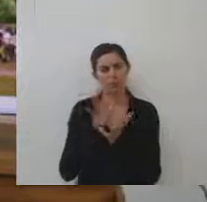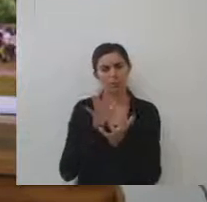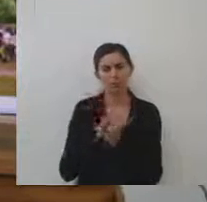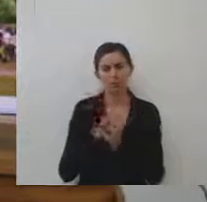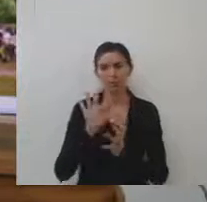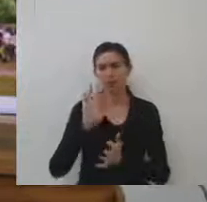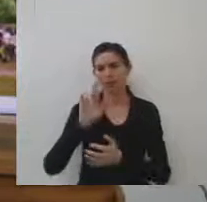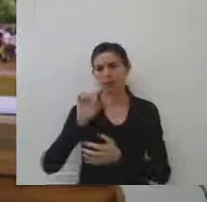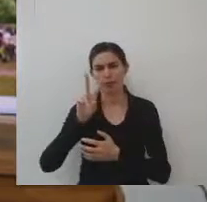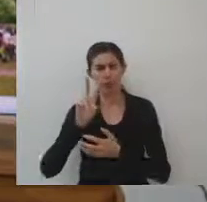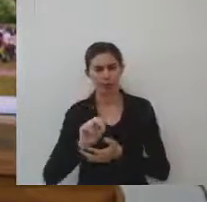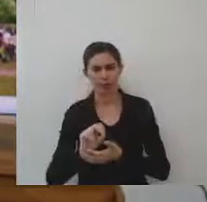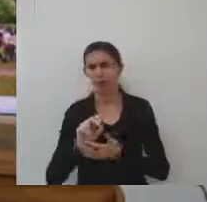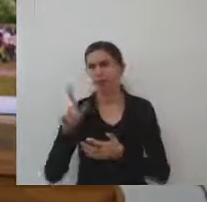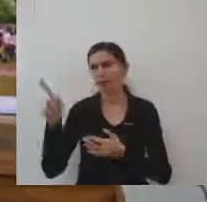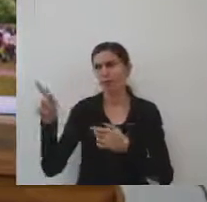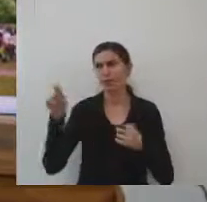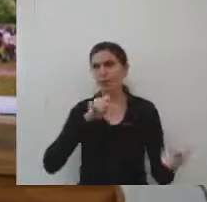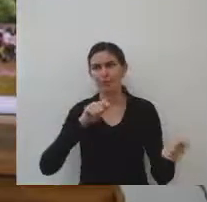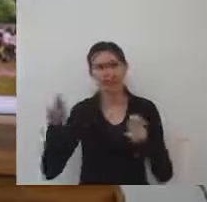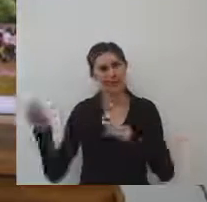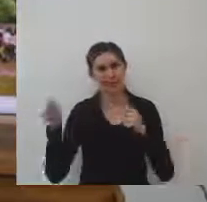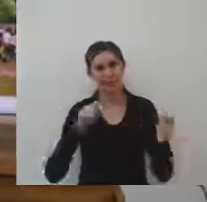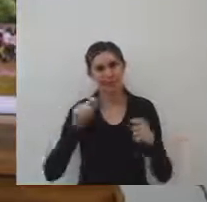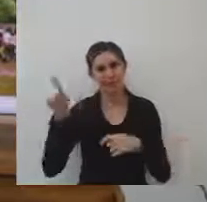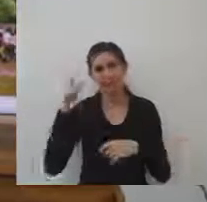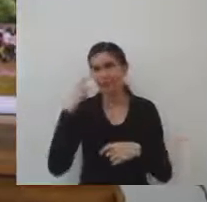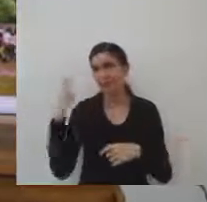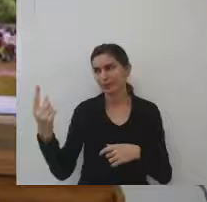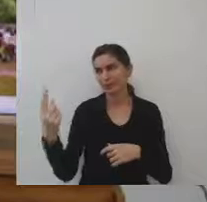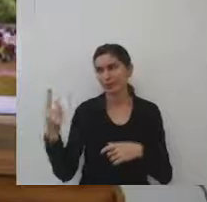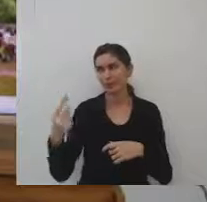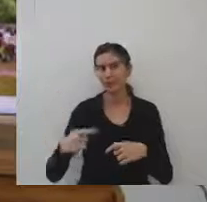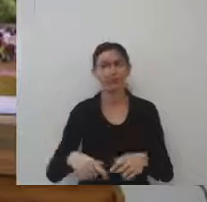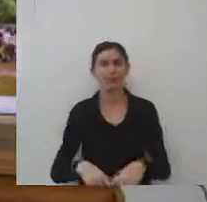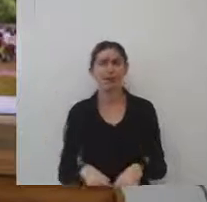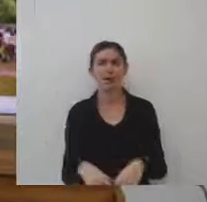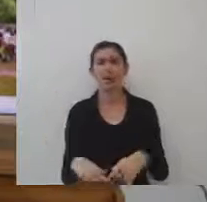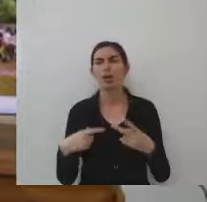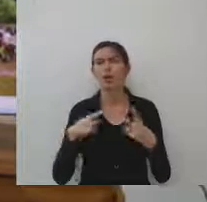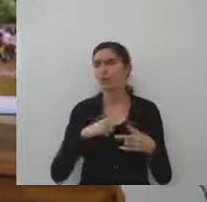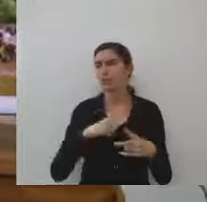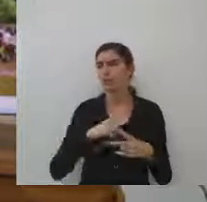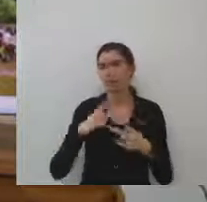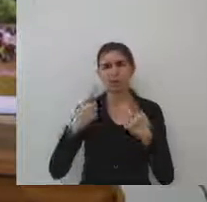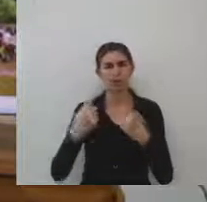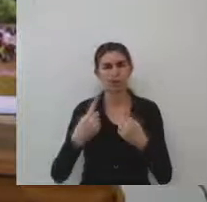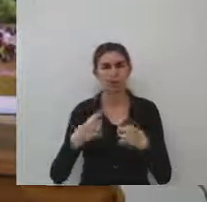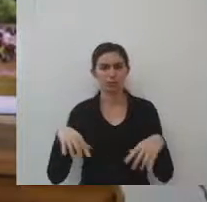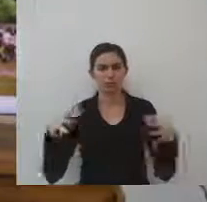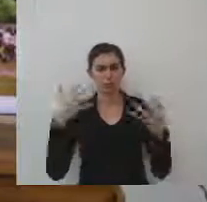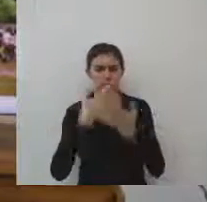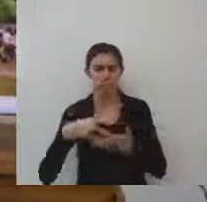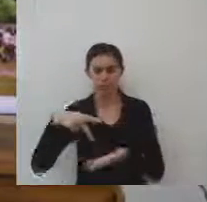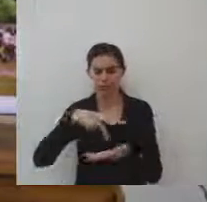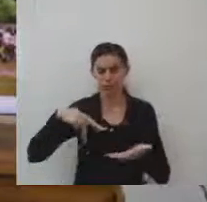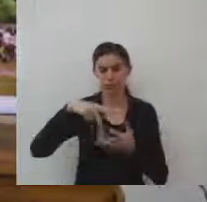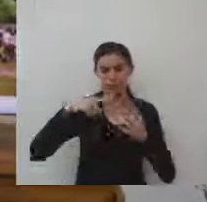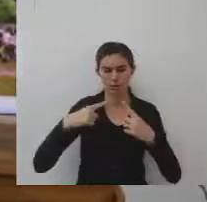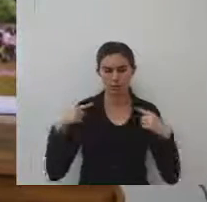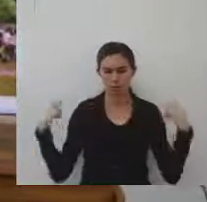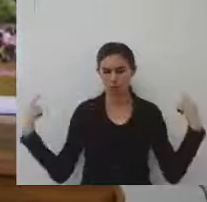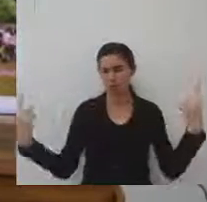o frevo. Ó, que expressão linda da bailarina. A gente tem uma dança